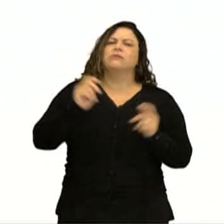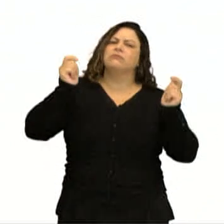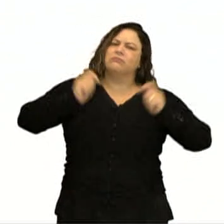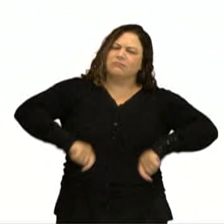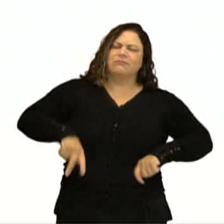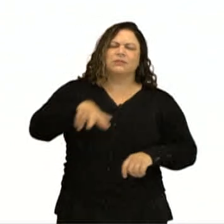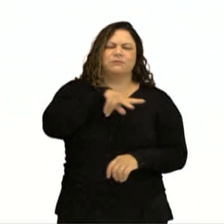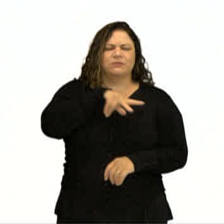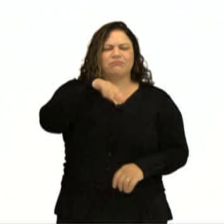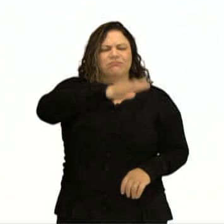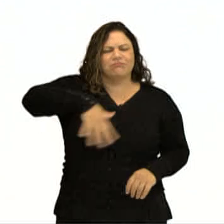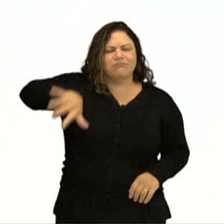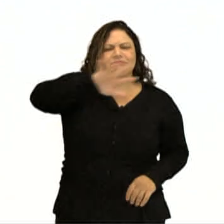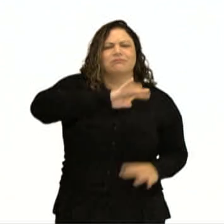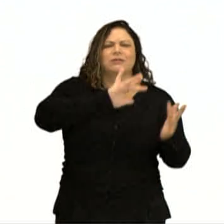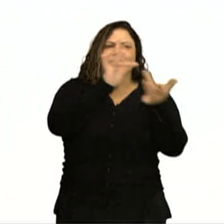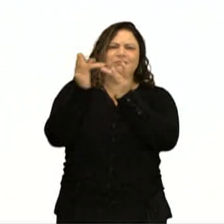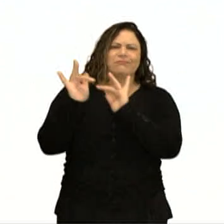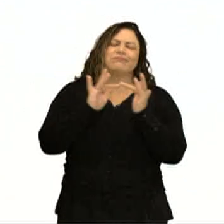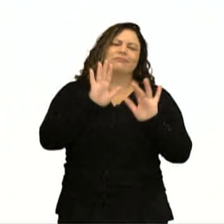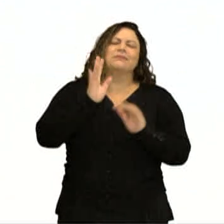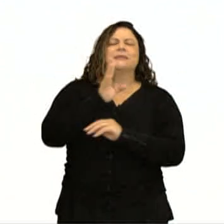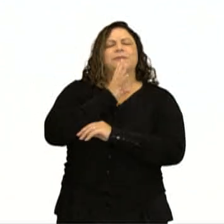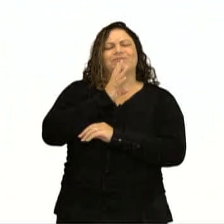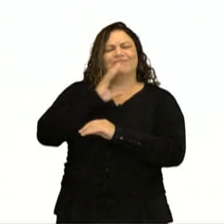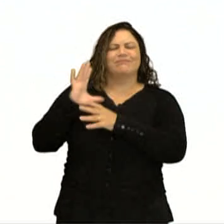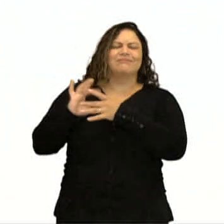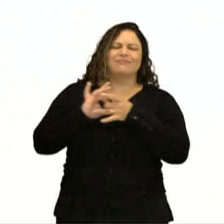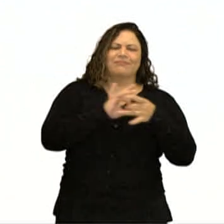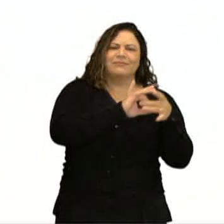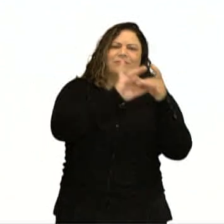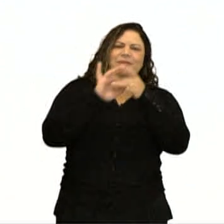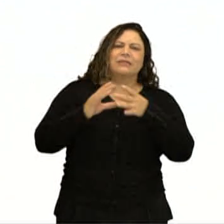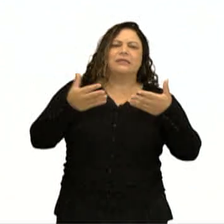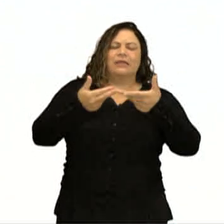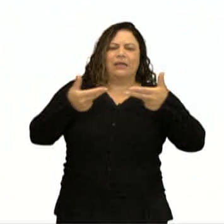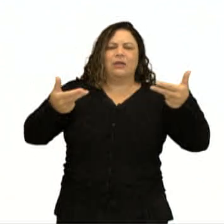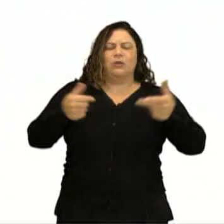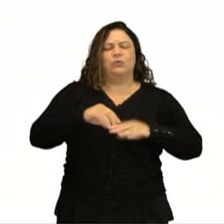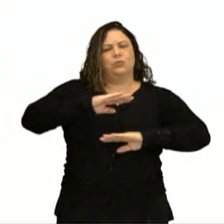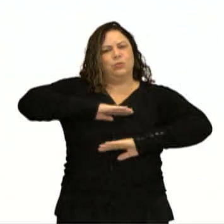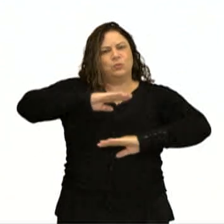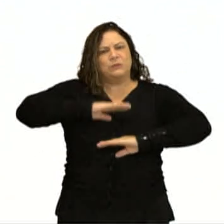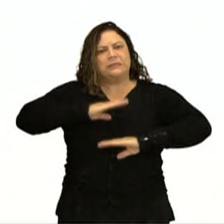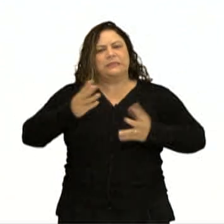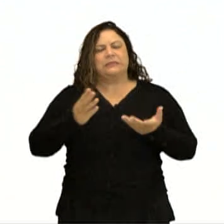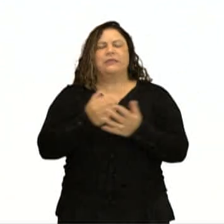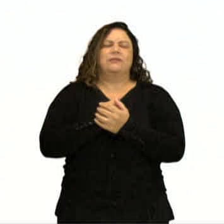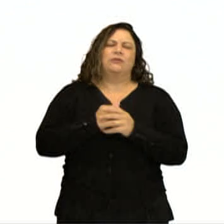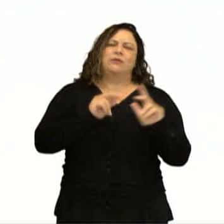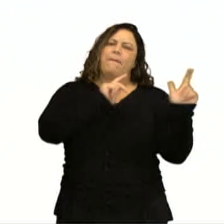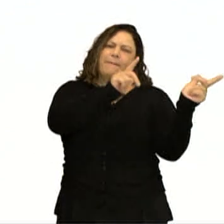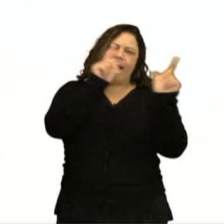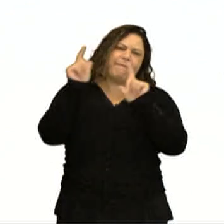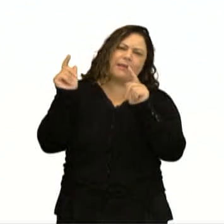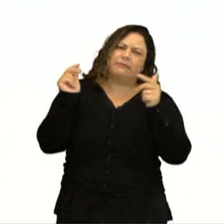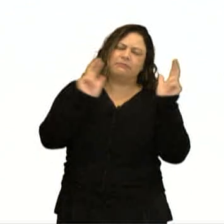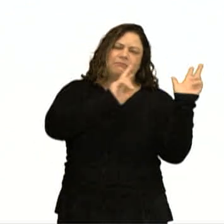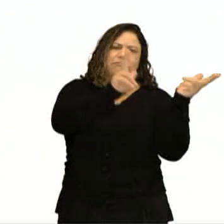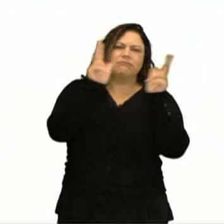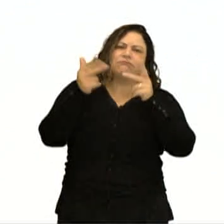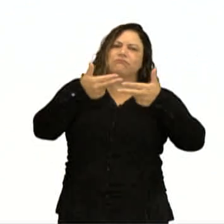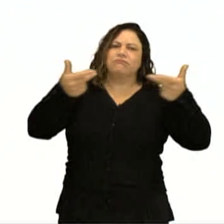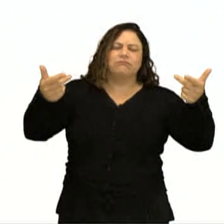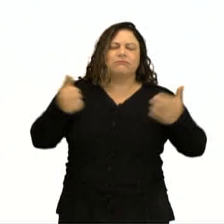familiaridade entre os interlocutores da comunicação ou em situações descontraídas. Sua